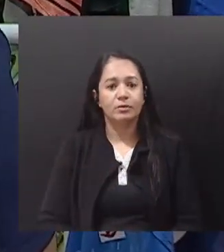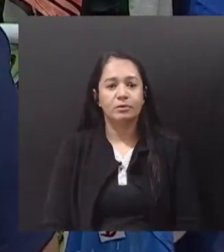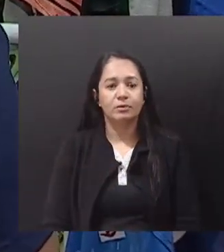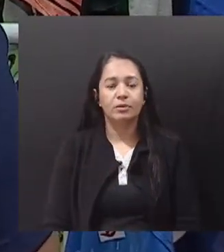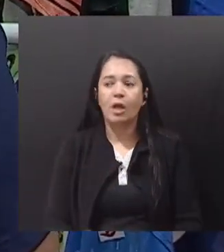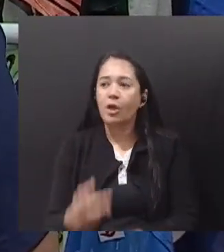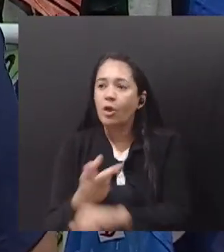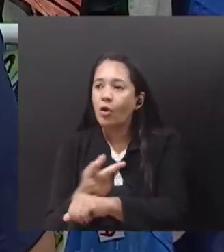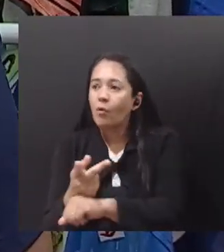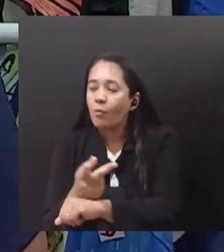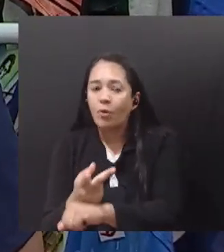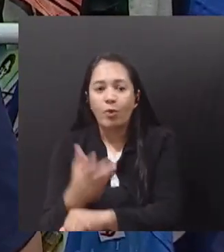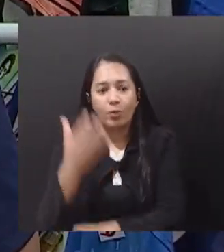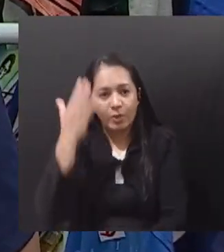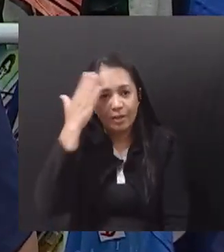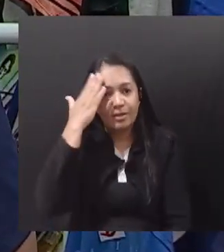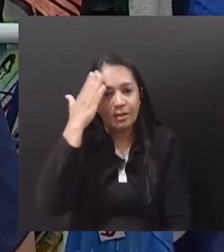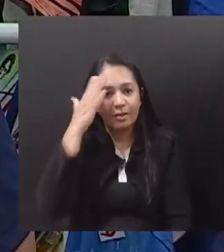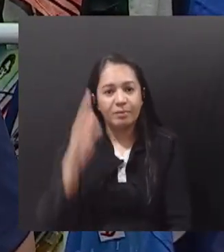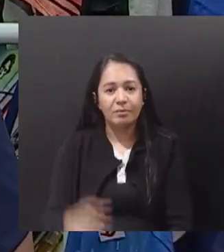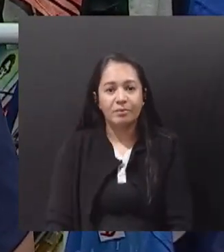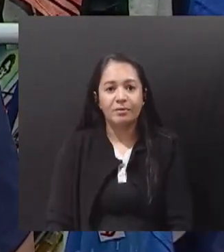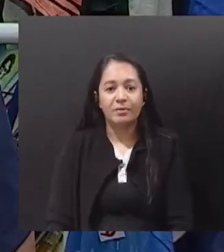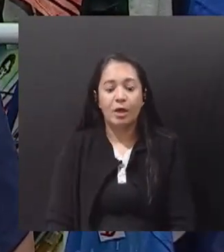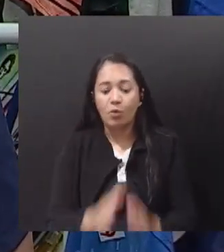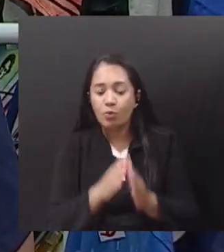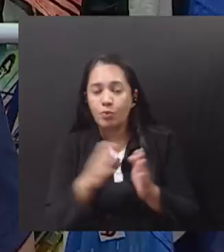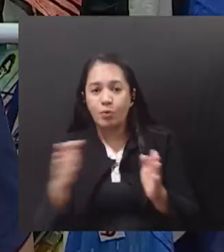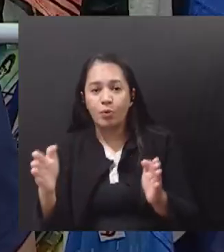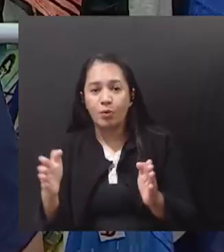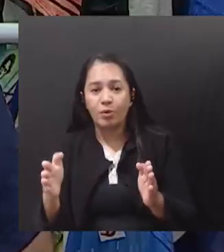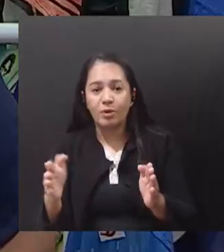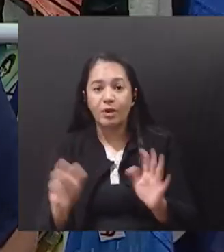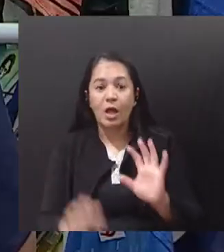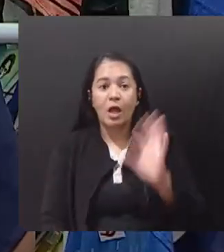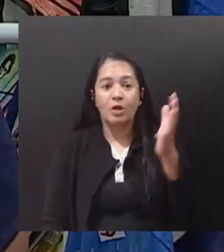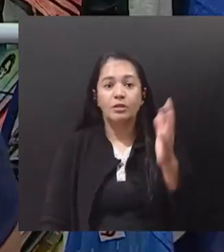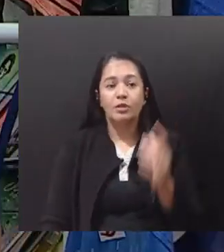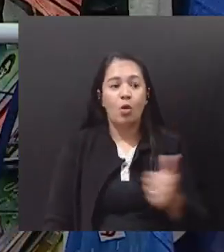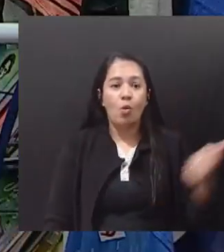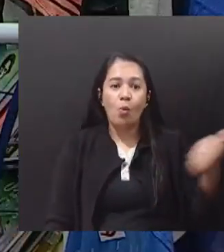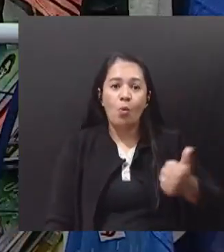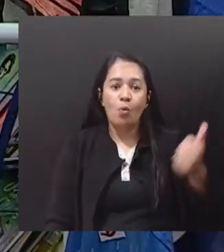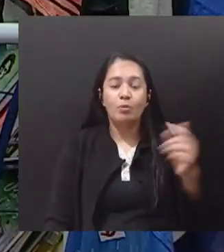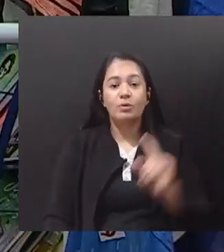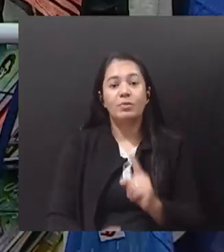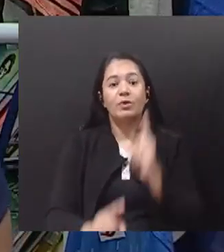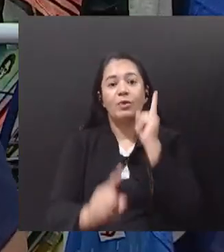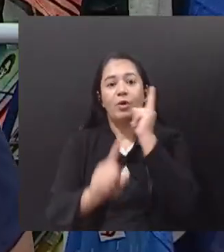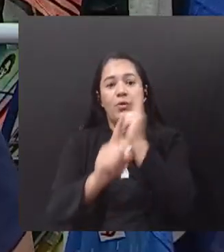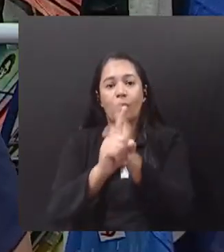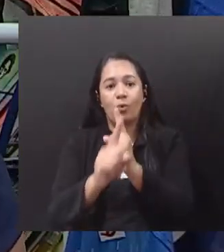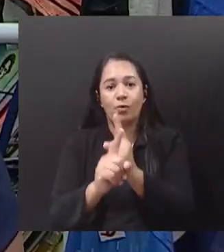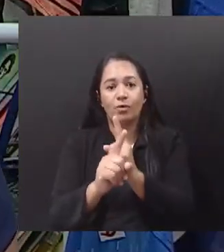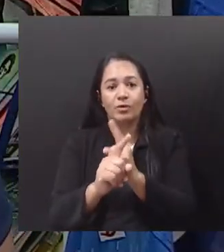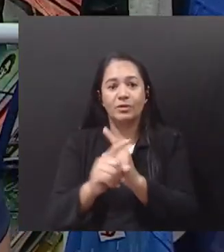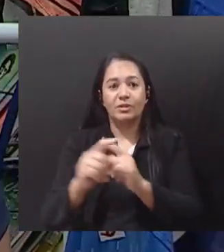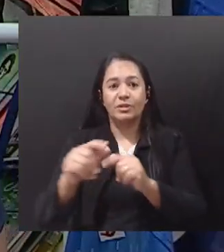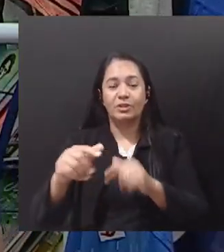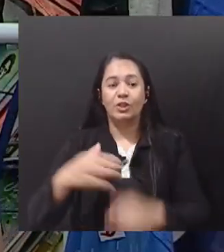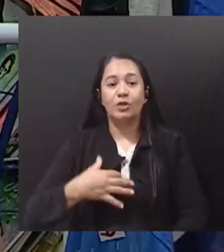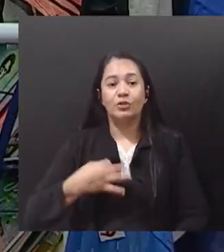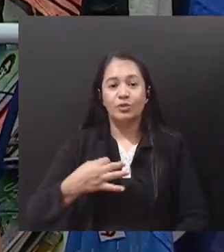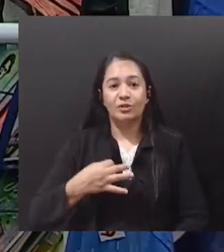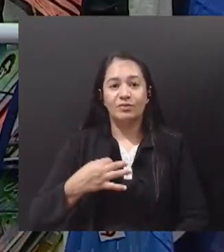saber. E bem naquela época houve o primeiro encontro dos voluntários da Fraternidade Sem Fronteiras e